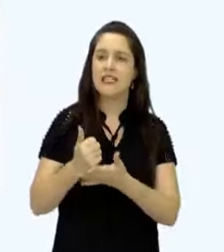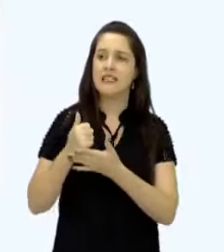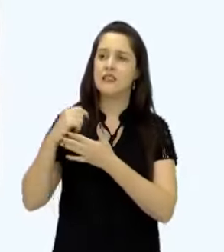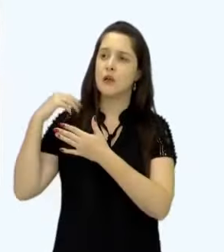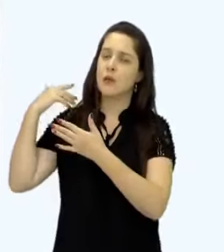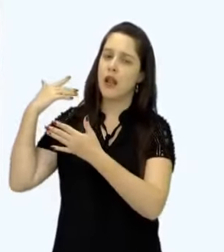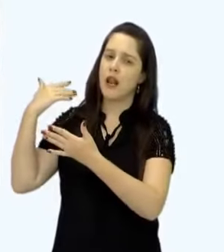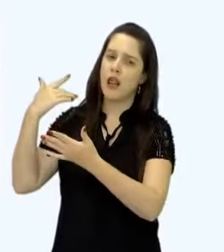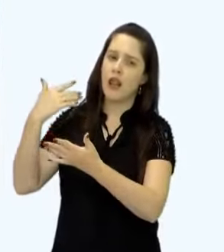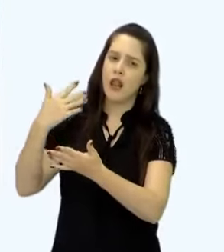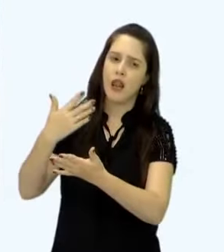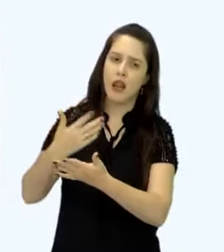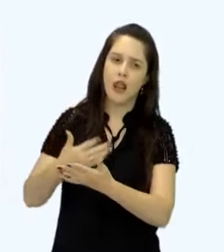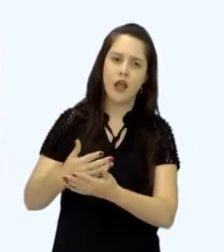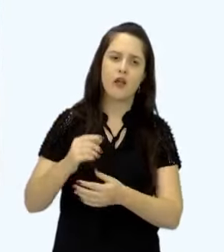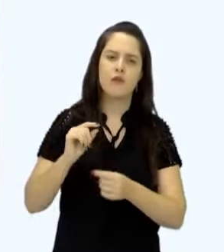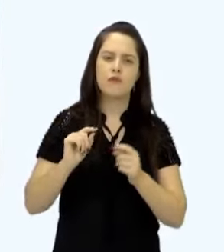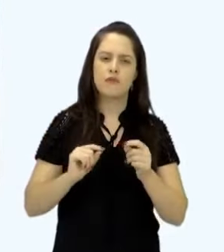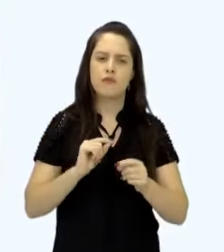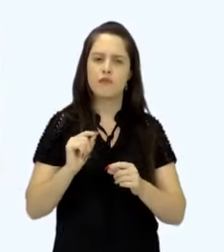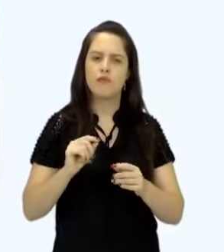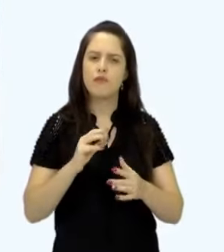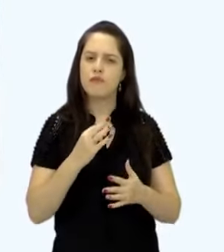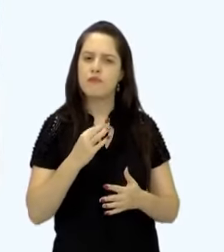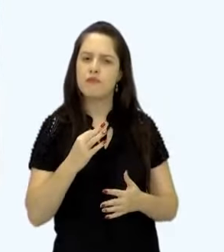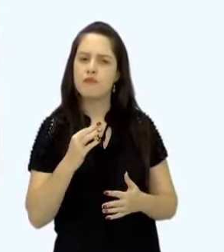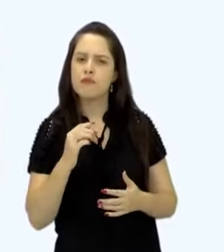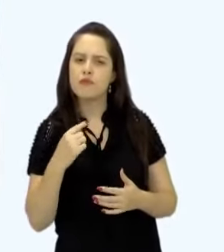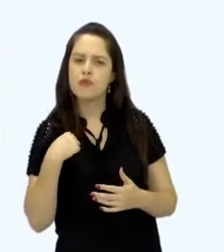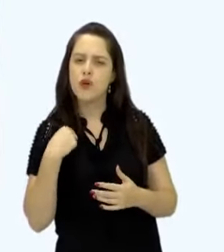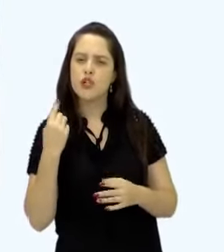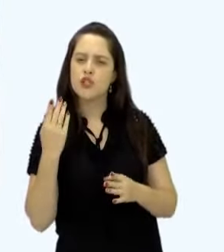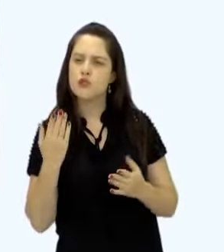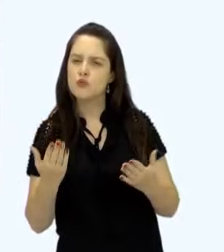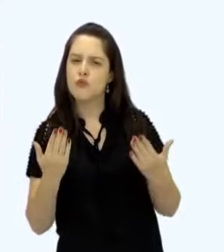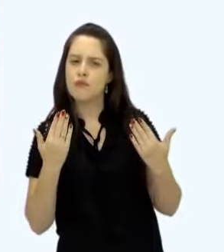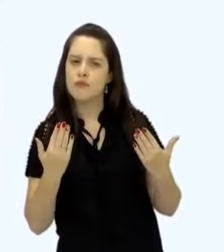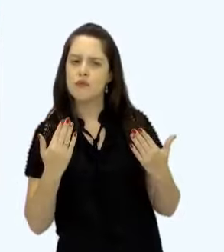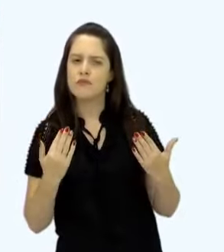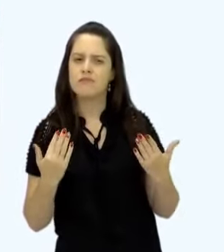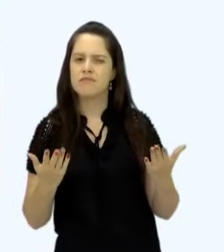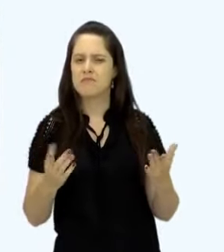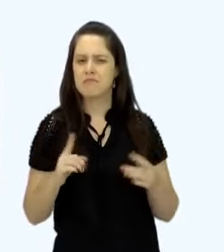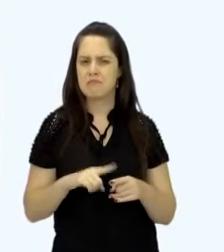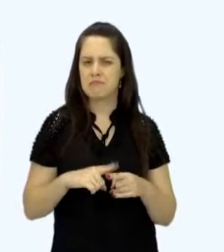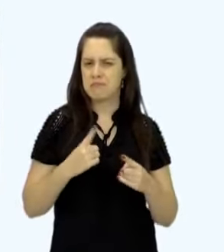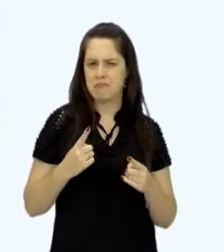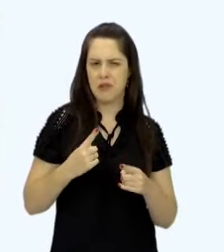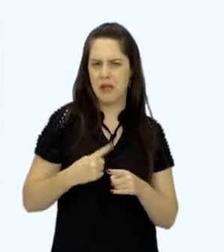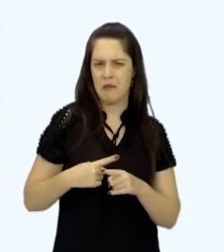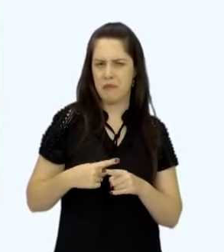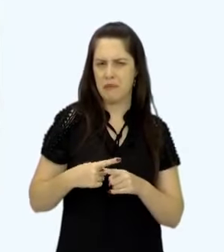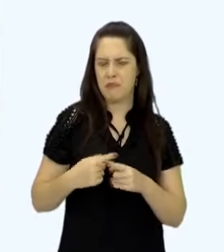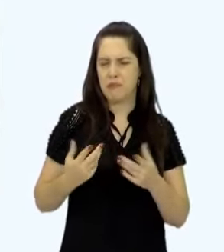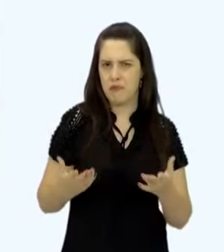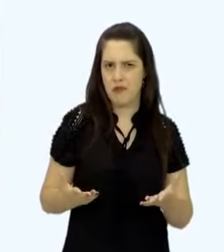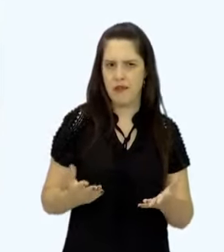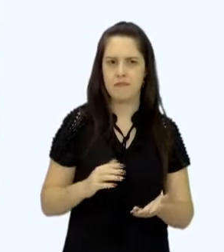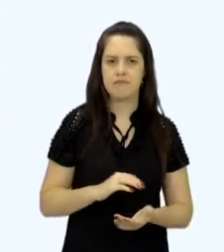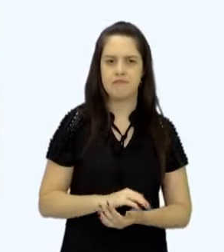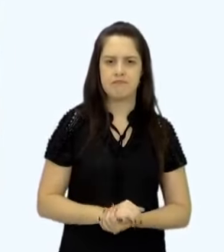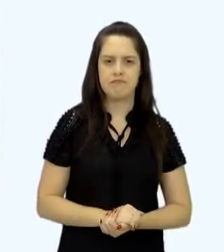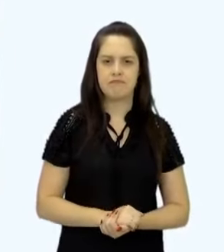quer dizer, há uma série de fatores lá que a gente desconfia e fala assim: ué, mas. Por que esse livro lá?